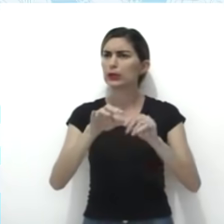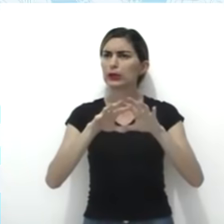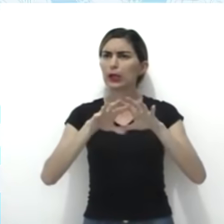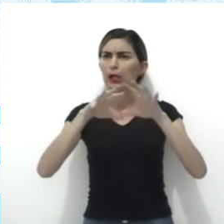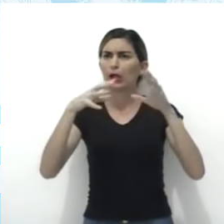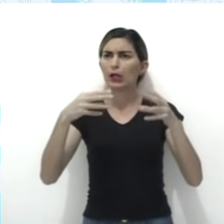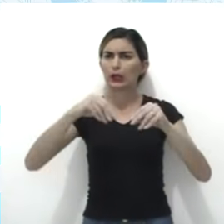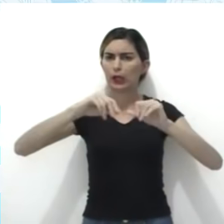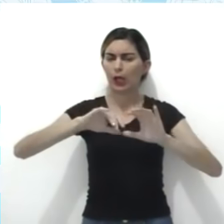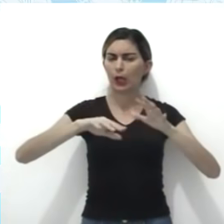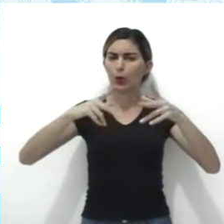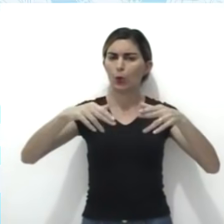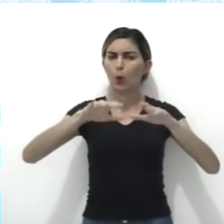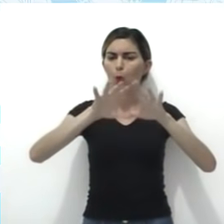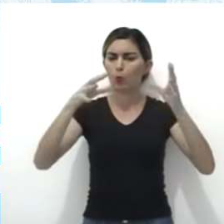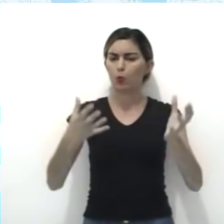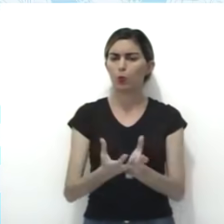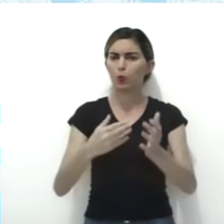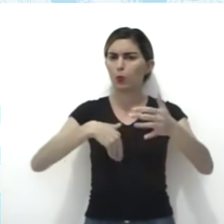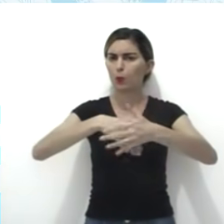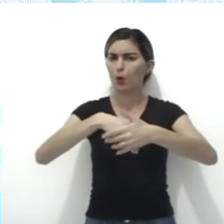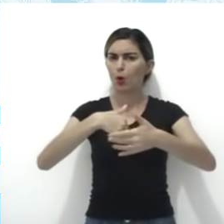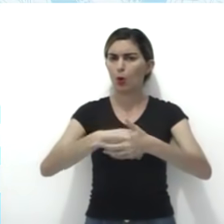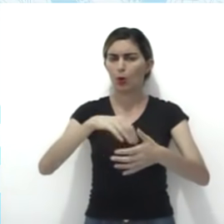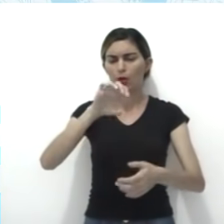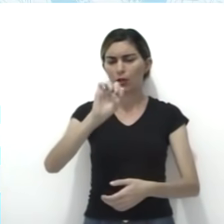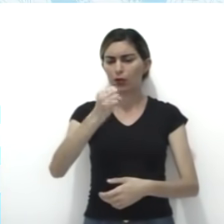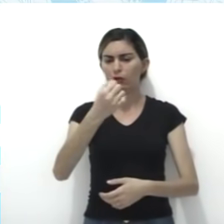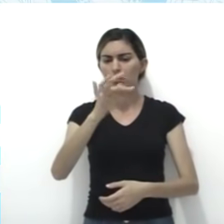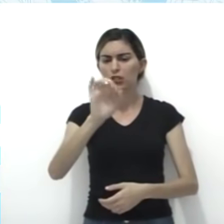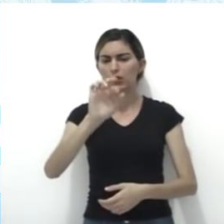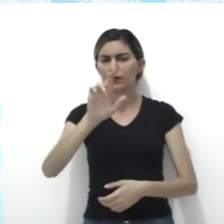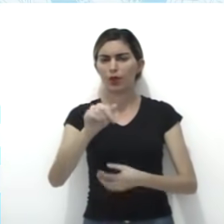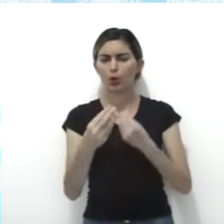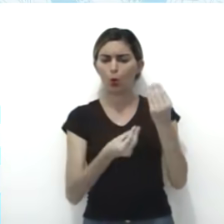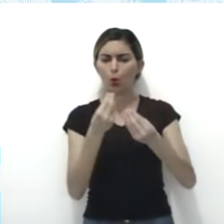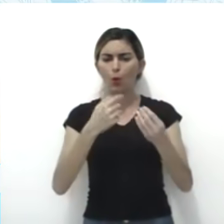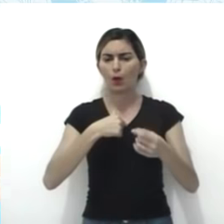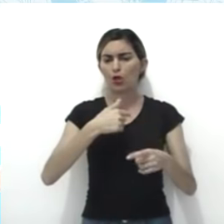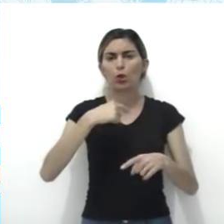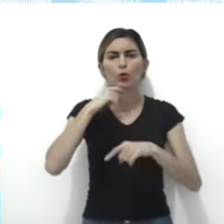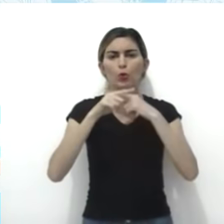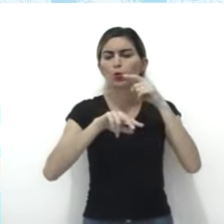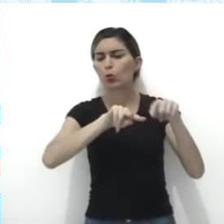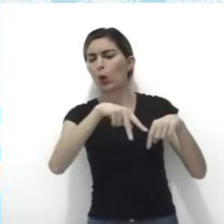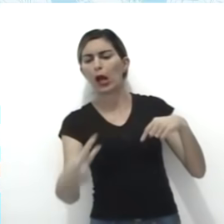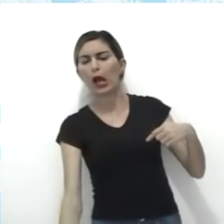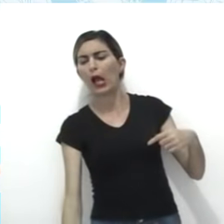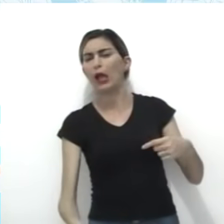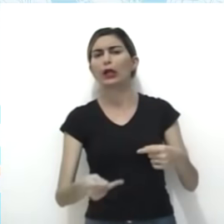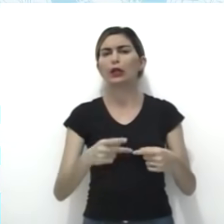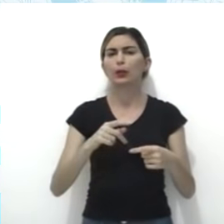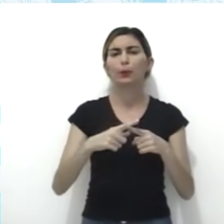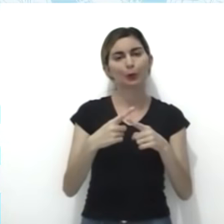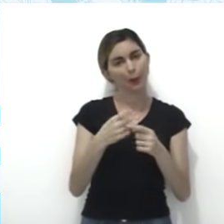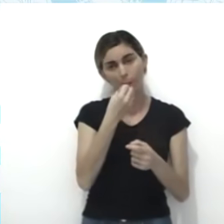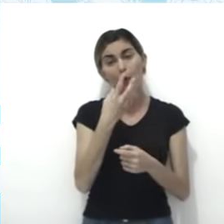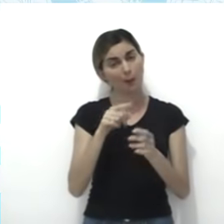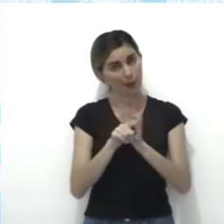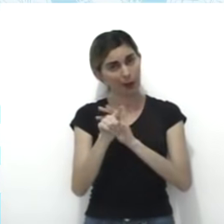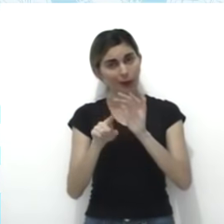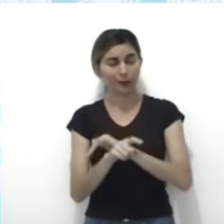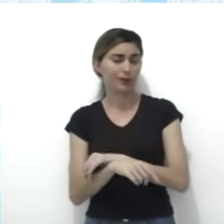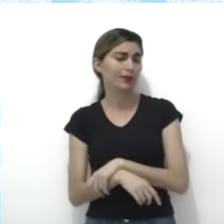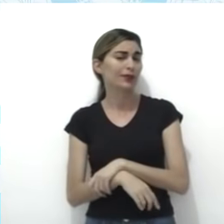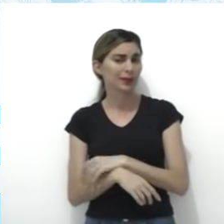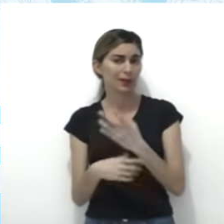perguntas terra é uma bola se ele é uma esfera o professor então como é que a gente não cai da terra essa é